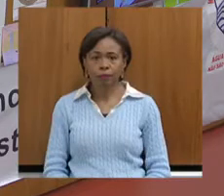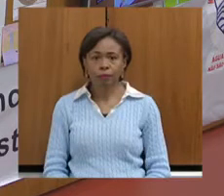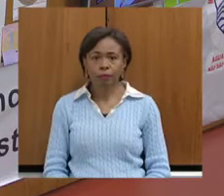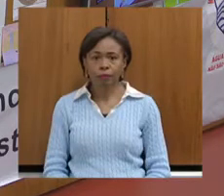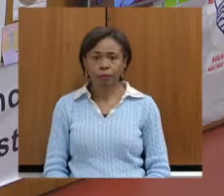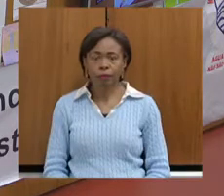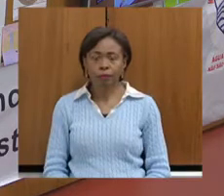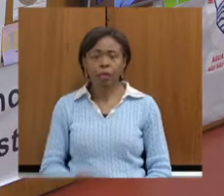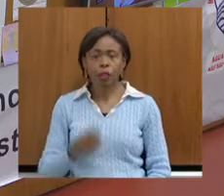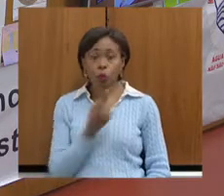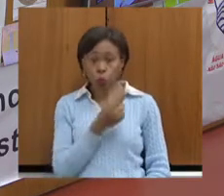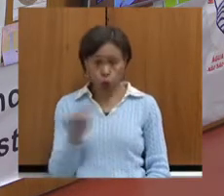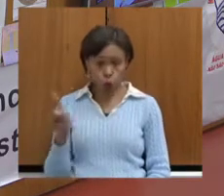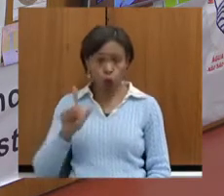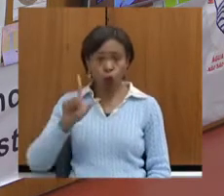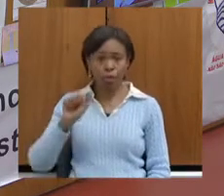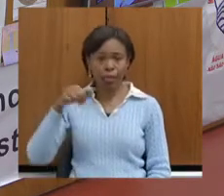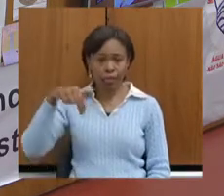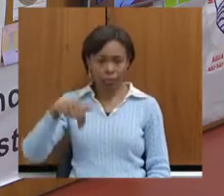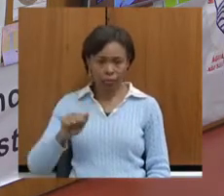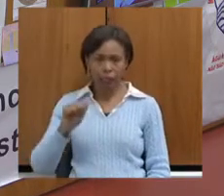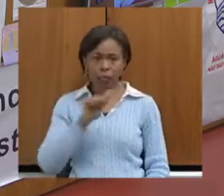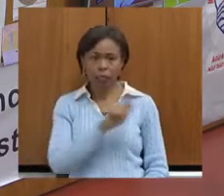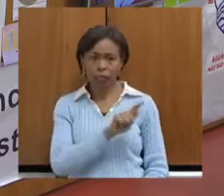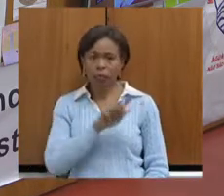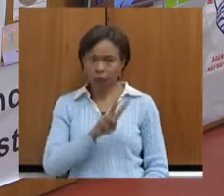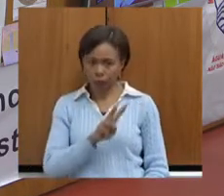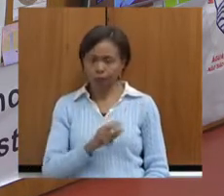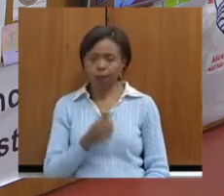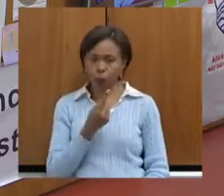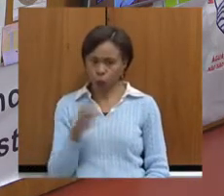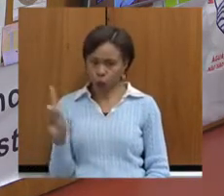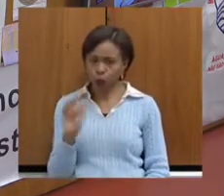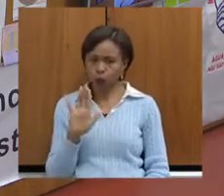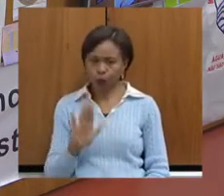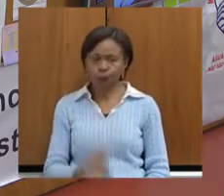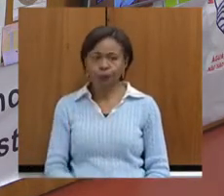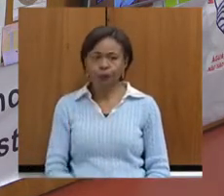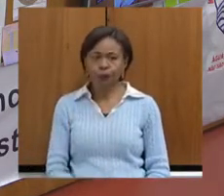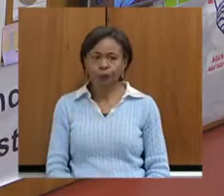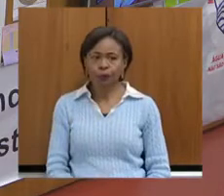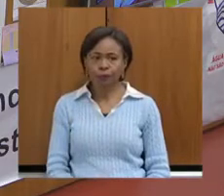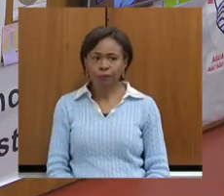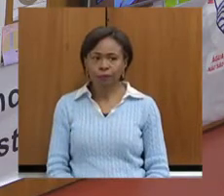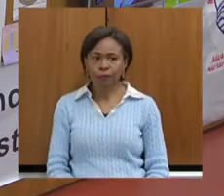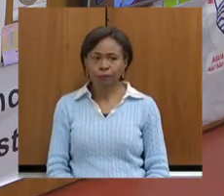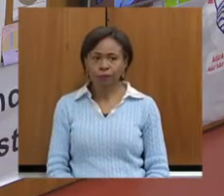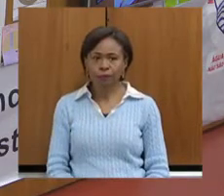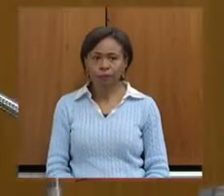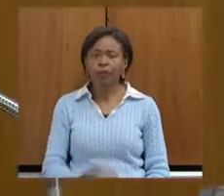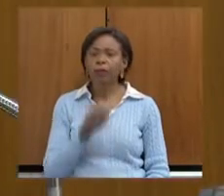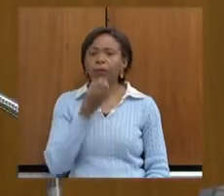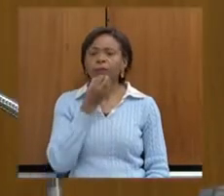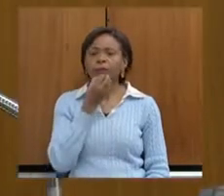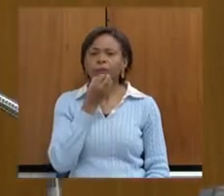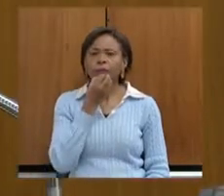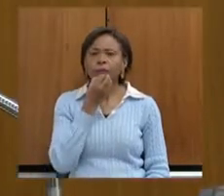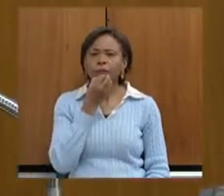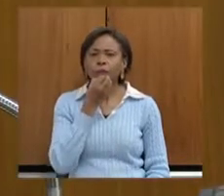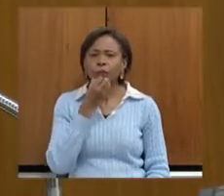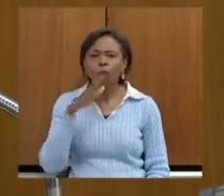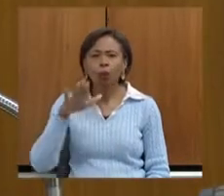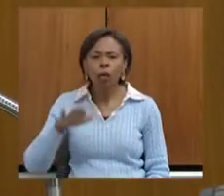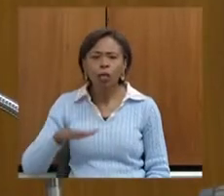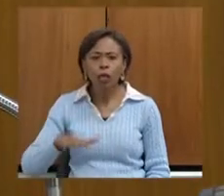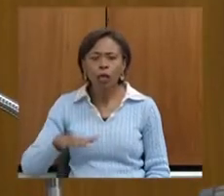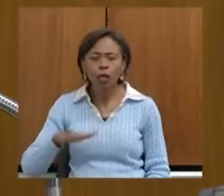escrita Alana Maria atingida de Governador Valadares aí nosso finalizamos também é bom dia boa tarde